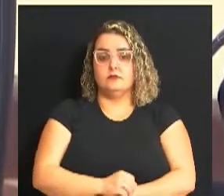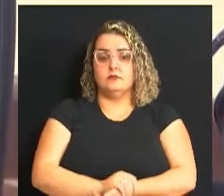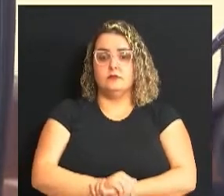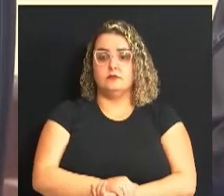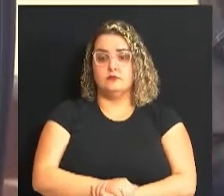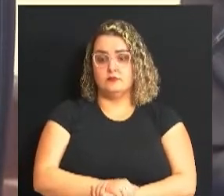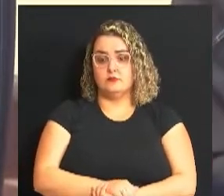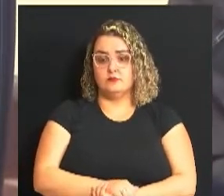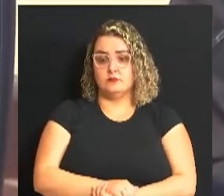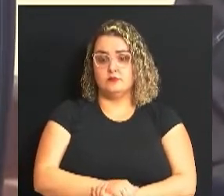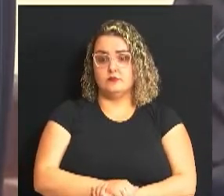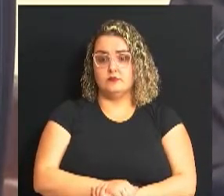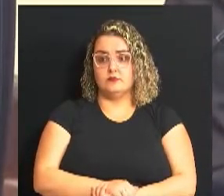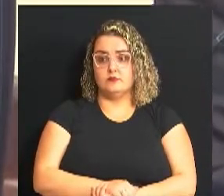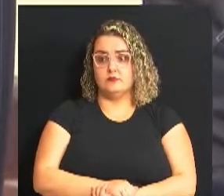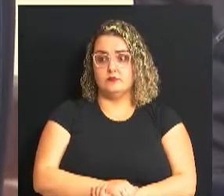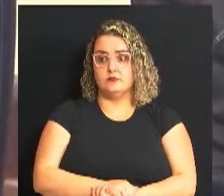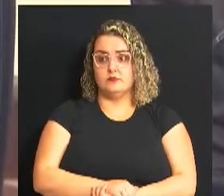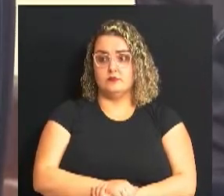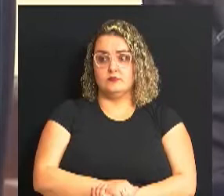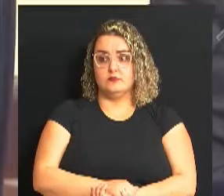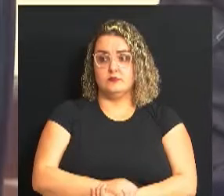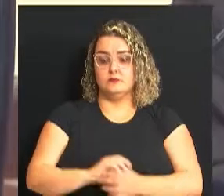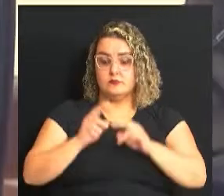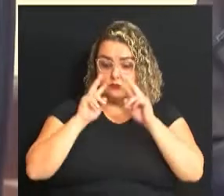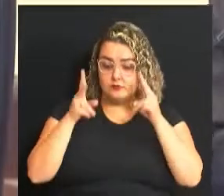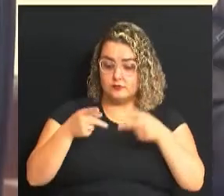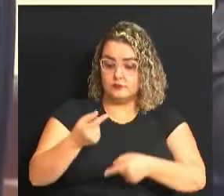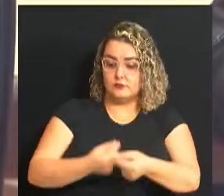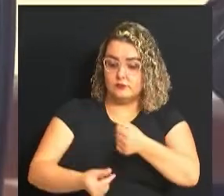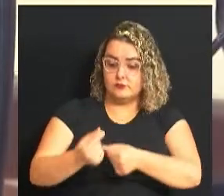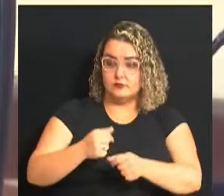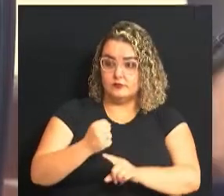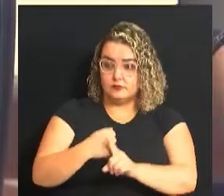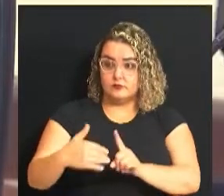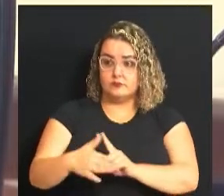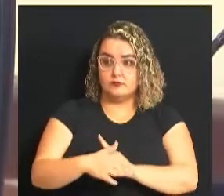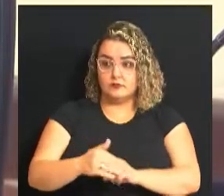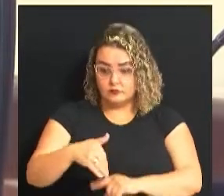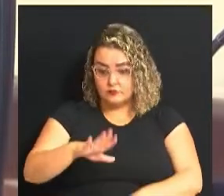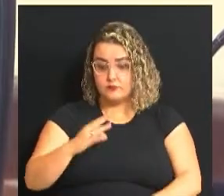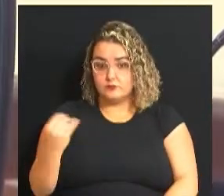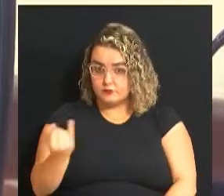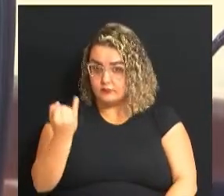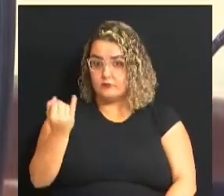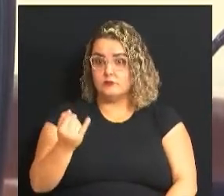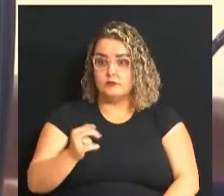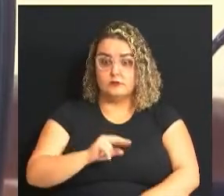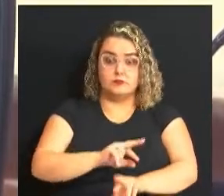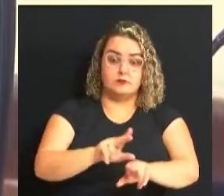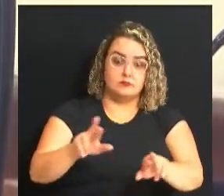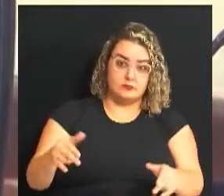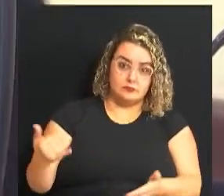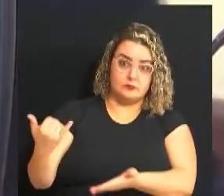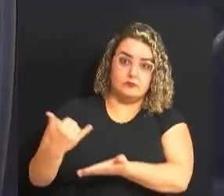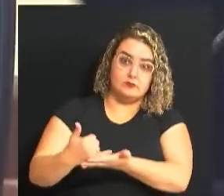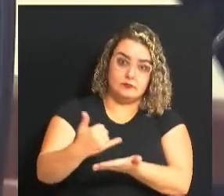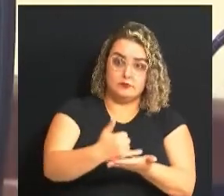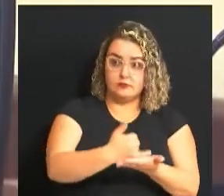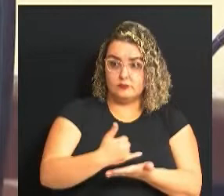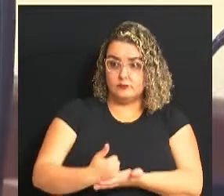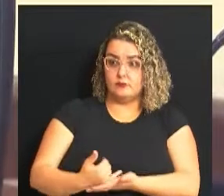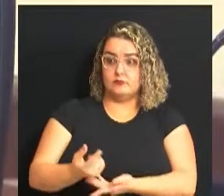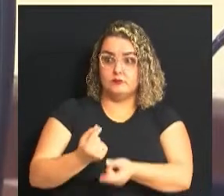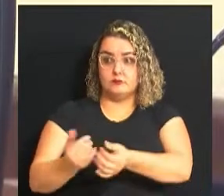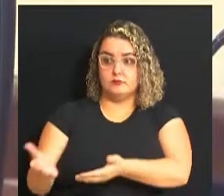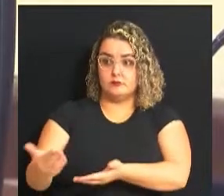sendo, do ponto de vista econômico e social, mais relevante que muitas capitais. Né, muitas capitais. A arrecadação de Campinas não é uma